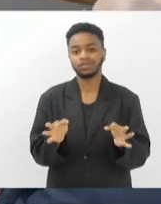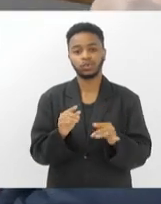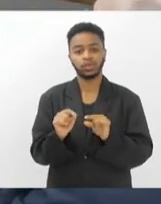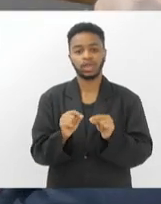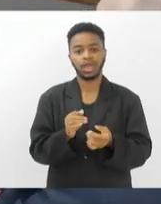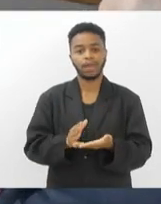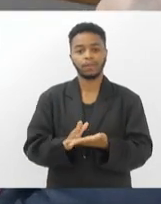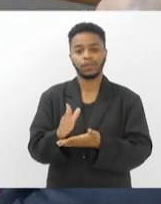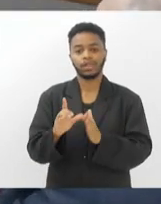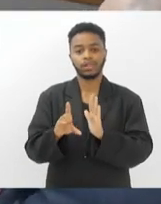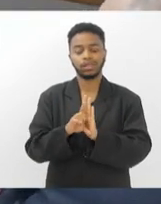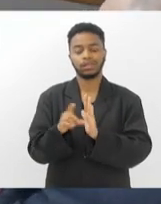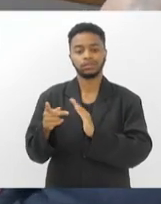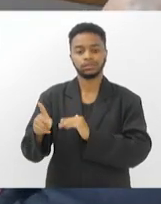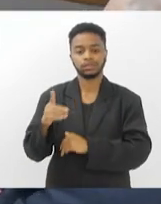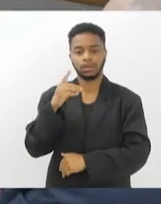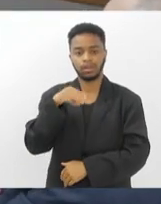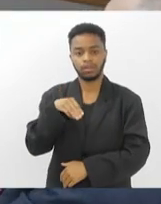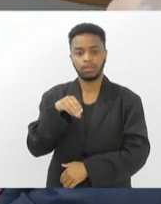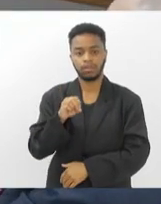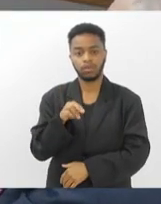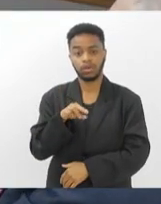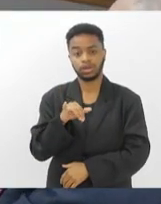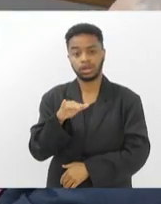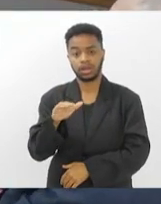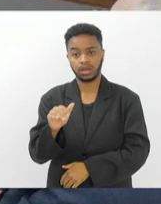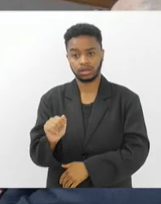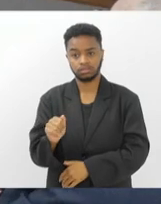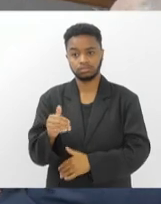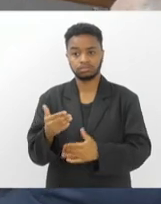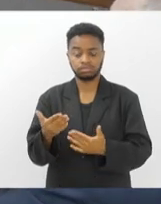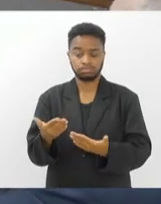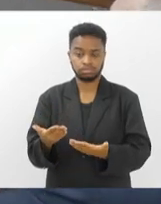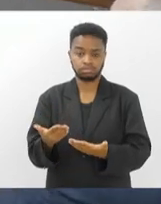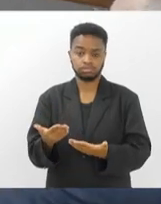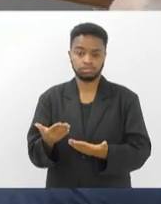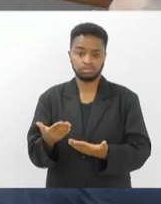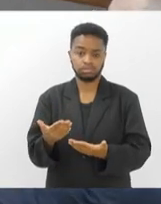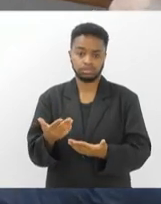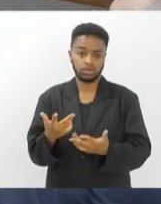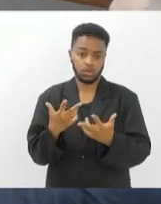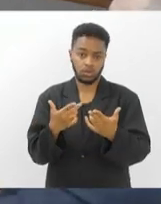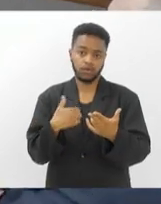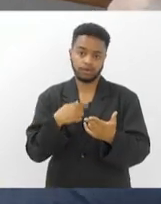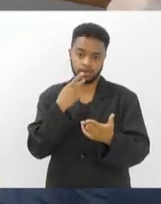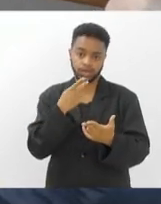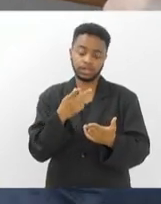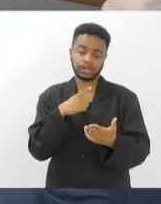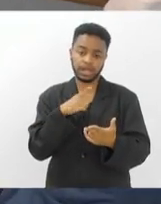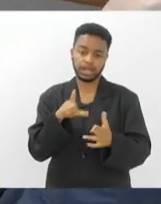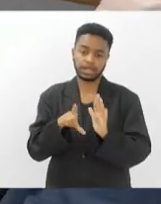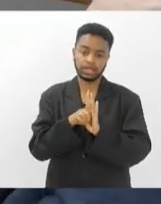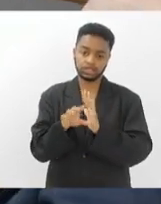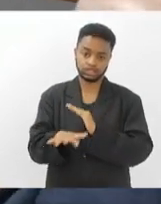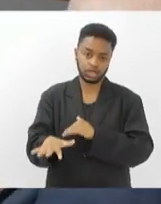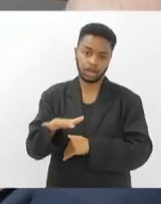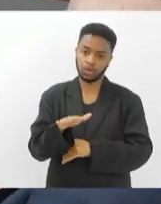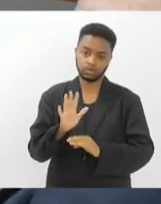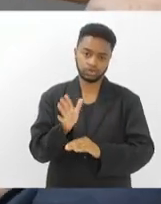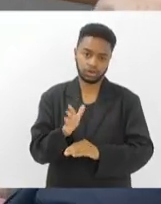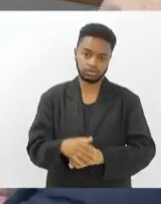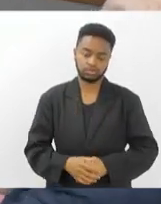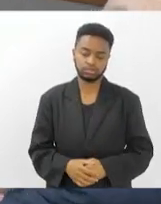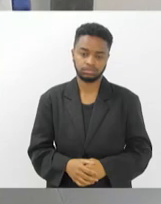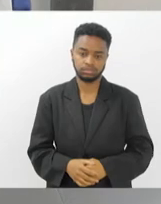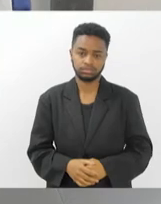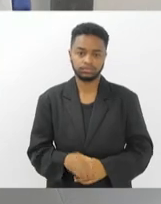lei da Mônica, só com substancia o que eu falei, né? Porque perfeito, tem uma lei genérica... Não, lógico. Perfeito, perfeito.